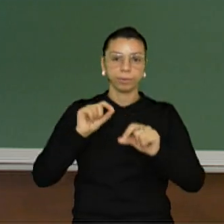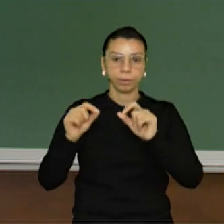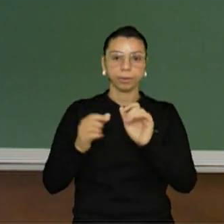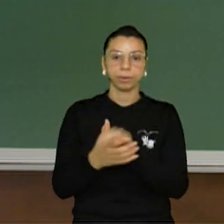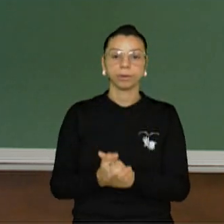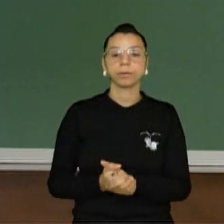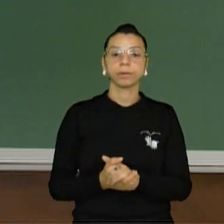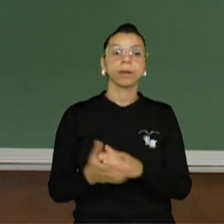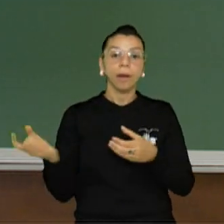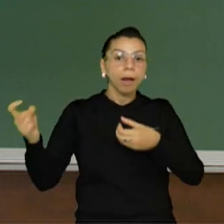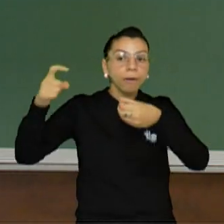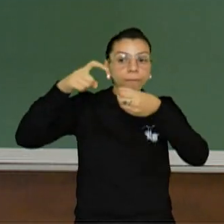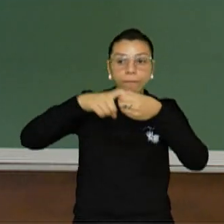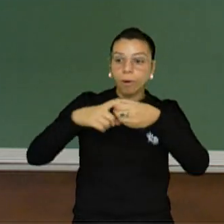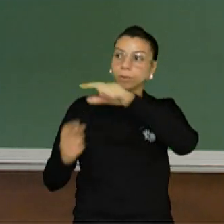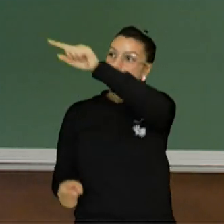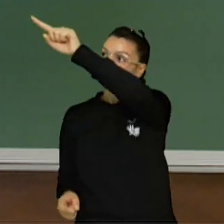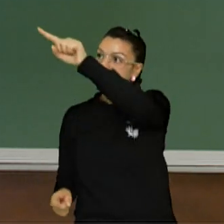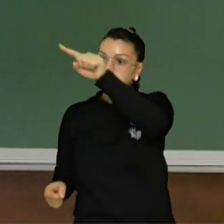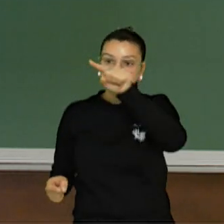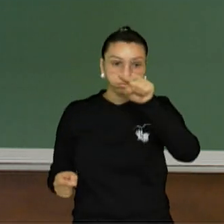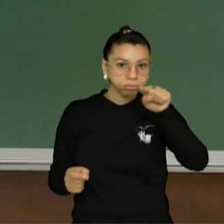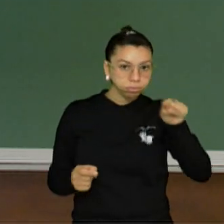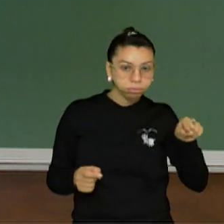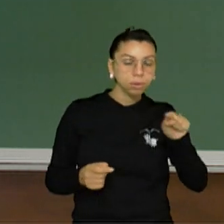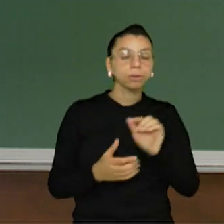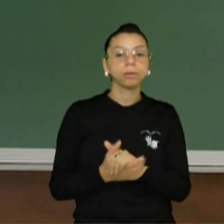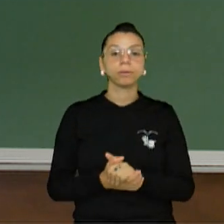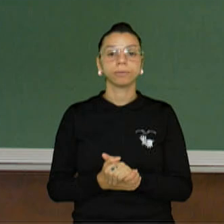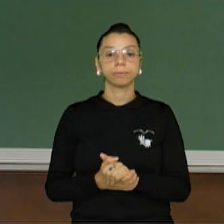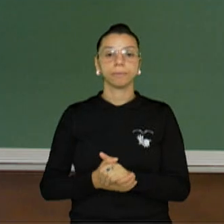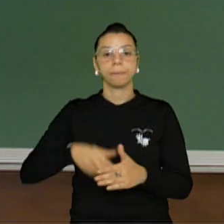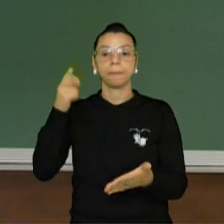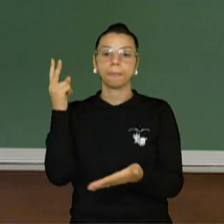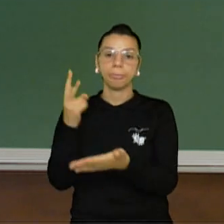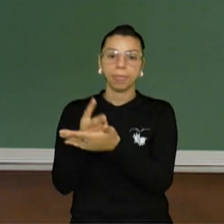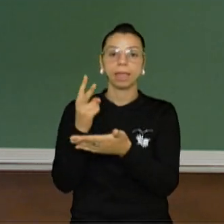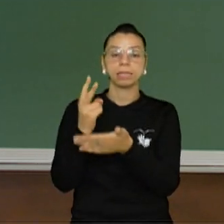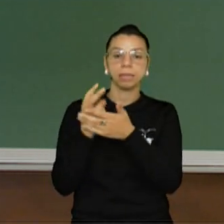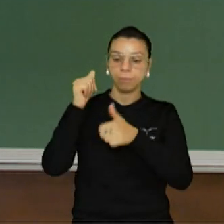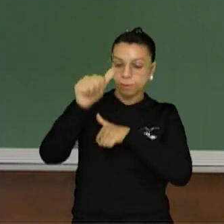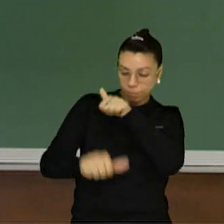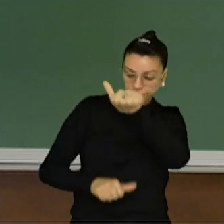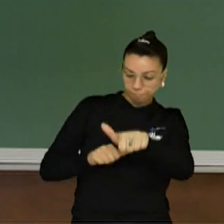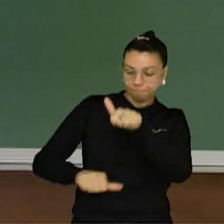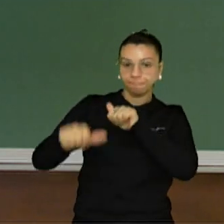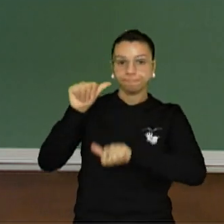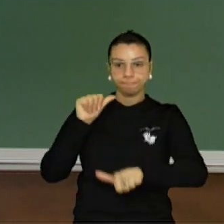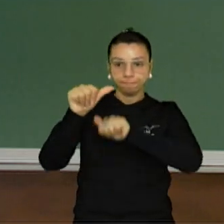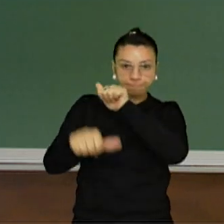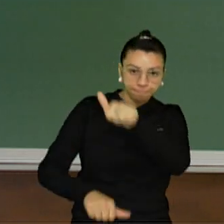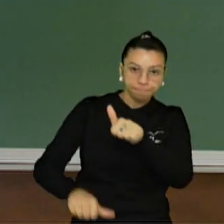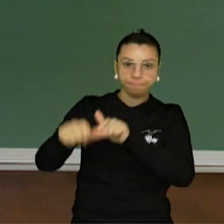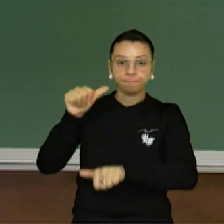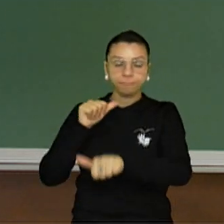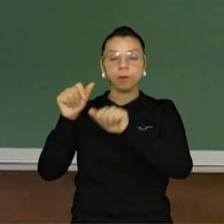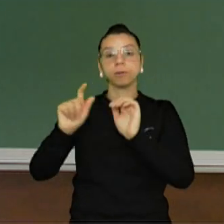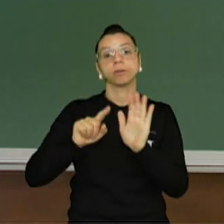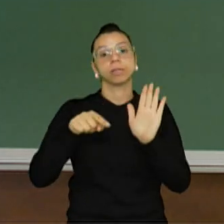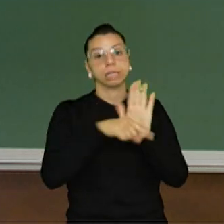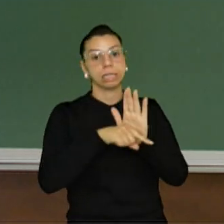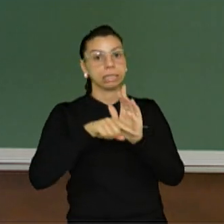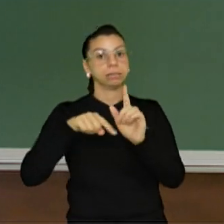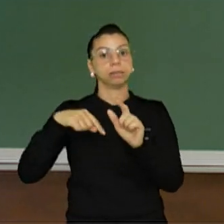a volta. E na volta, a regra é o quê? Sempre invertendo os sinais. Então, até olha aí para ver se a professora